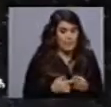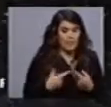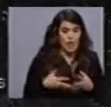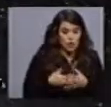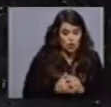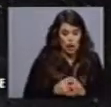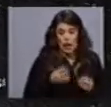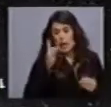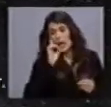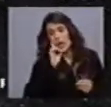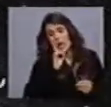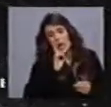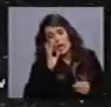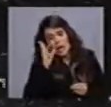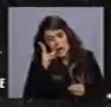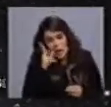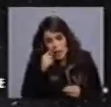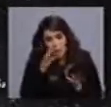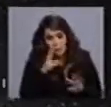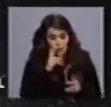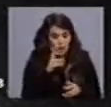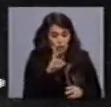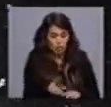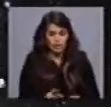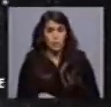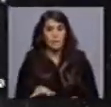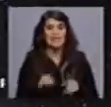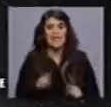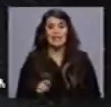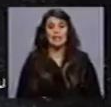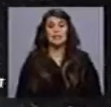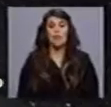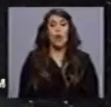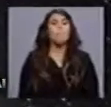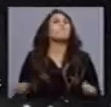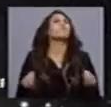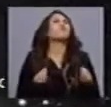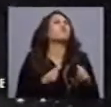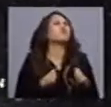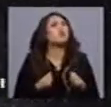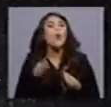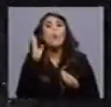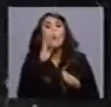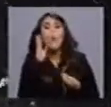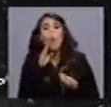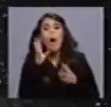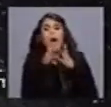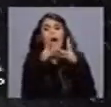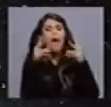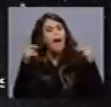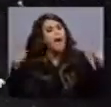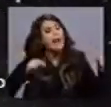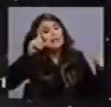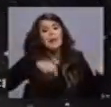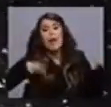quente e era preciso raio-x para vermos, nesta imagem nós temos muita poeira. E quando nós temos muita poeira, também temos